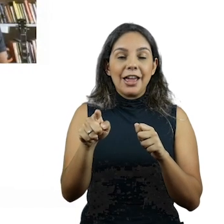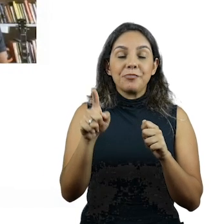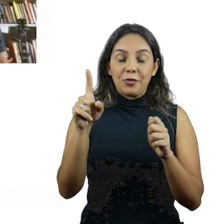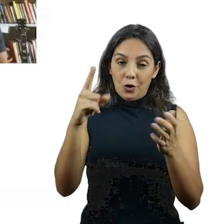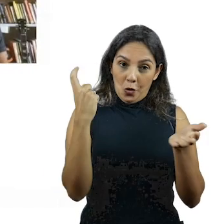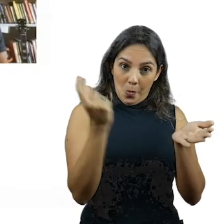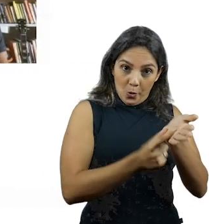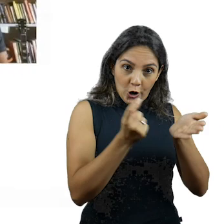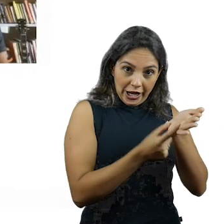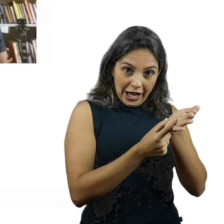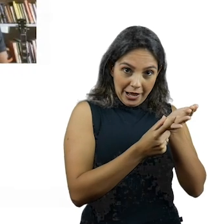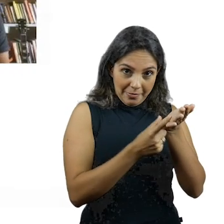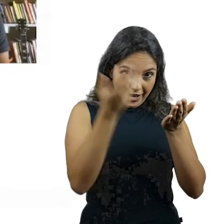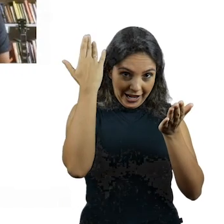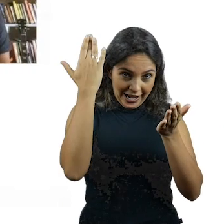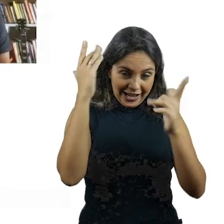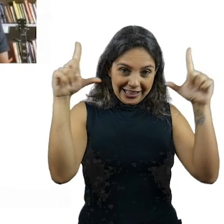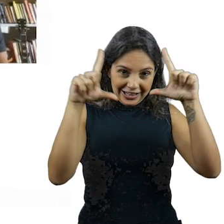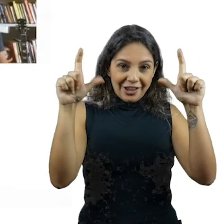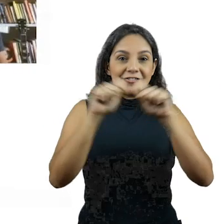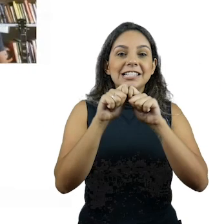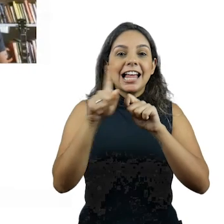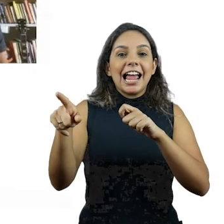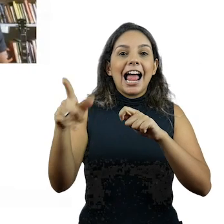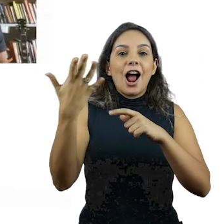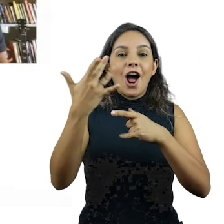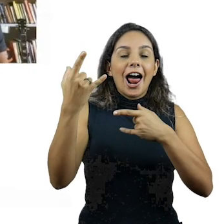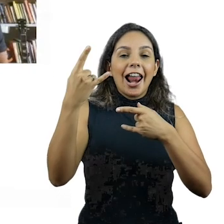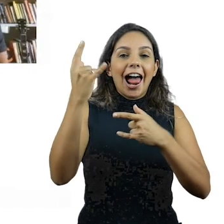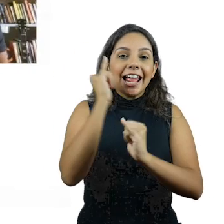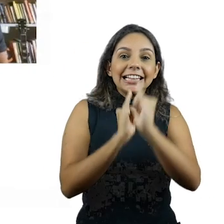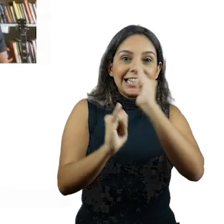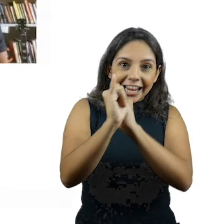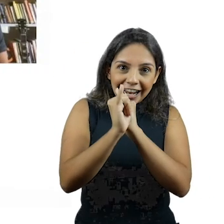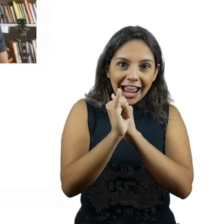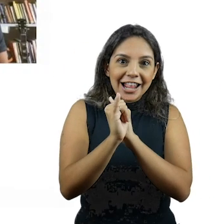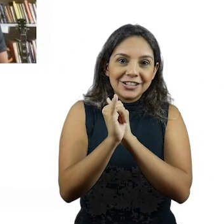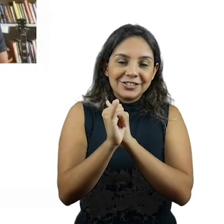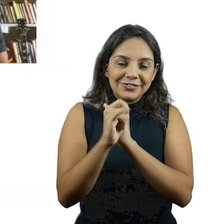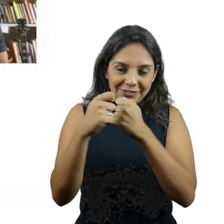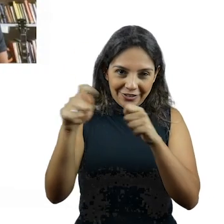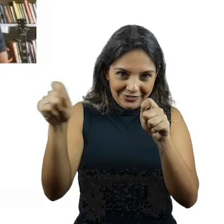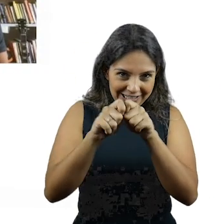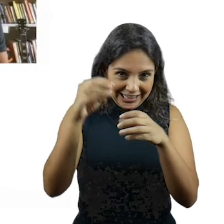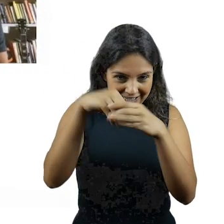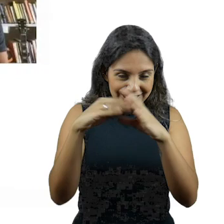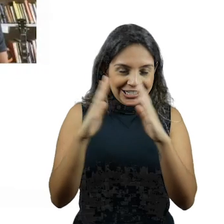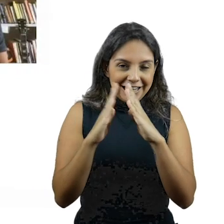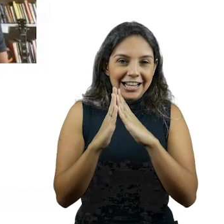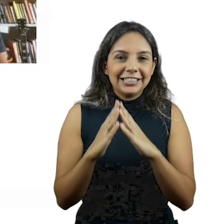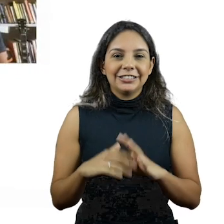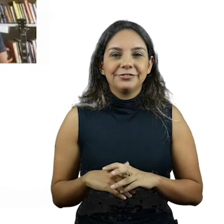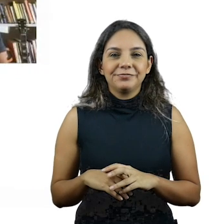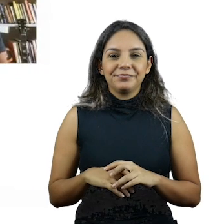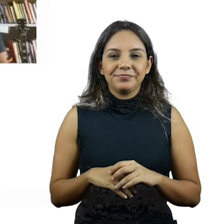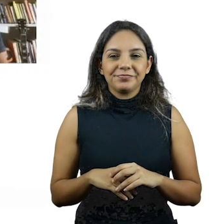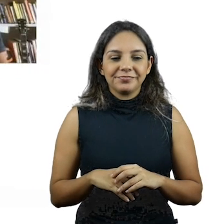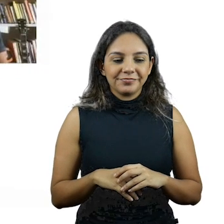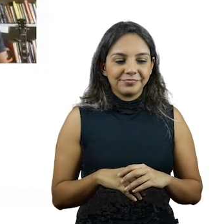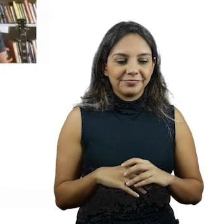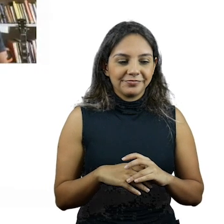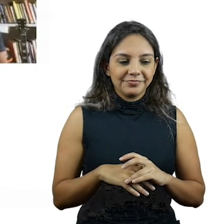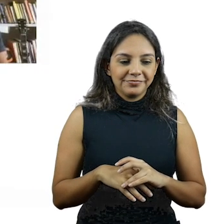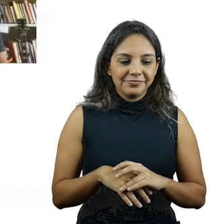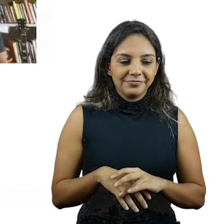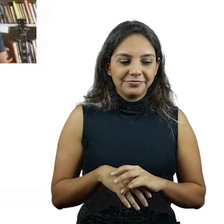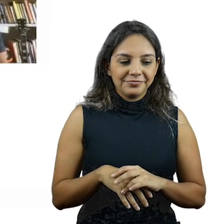Que é mais fácil de fazer, segundo ele aqui. Penso que você devia fazer aí dentro de casa. A ideia é boa, né? Não é uma má